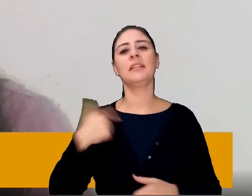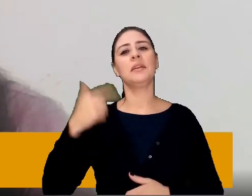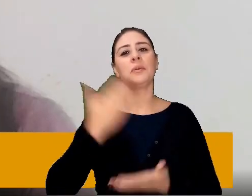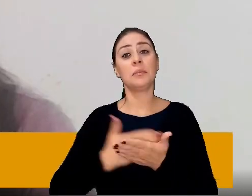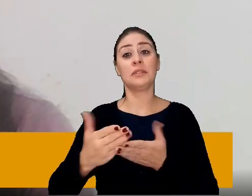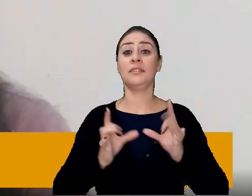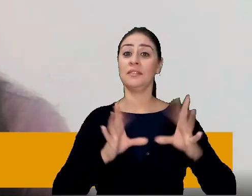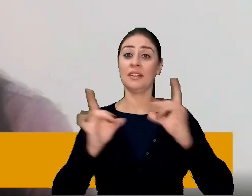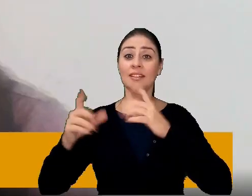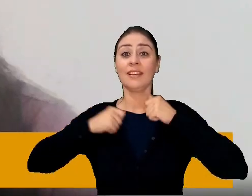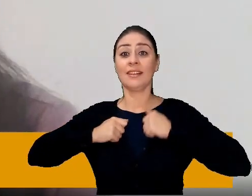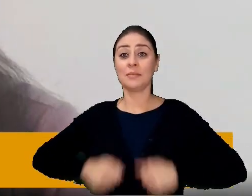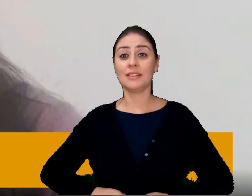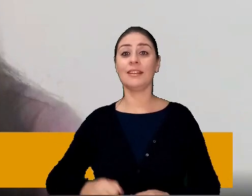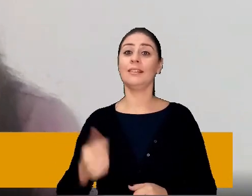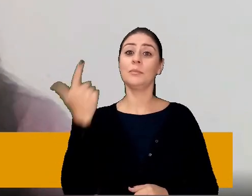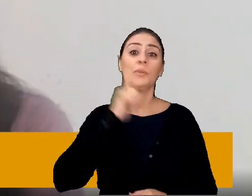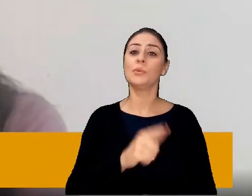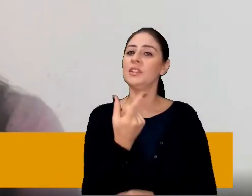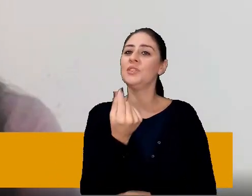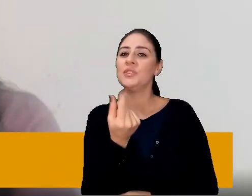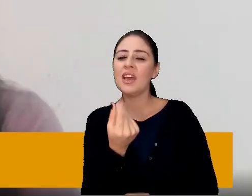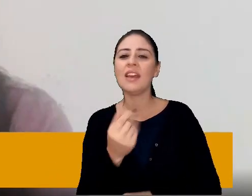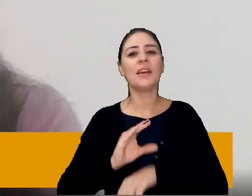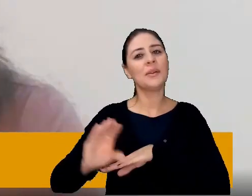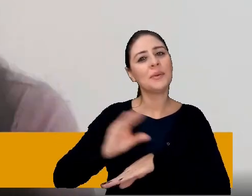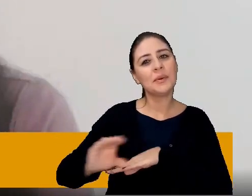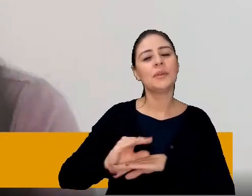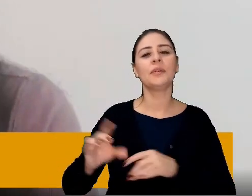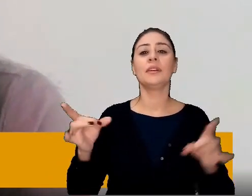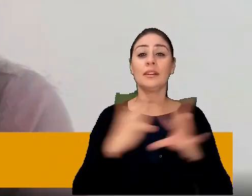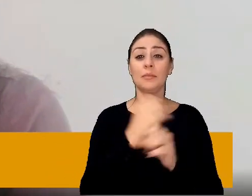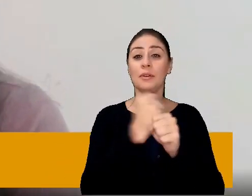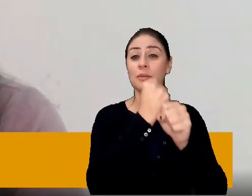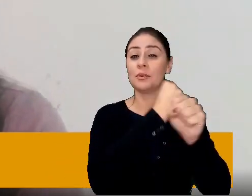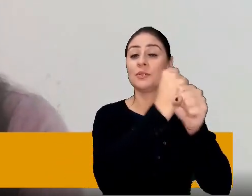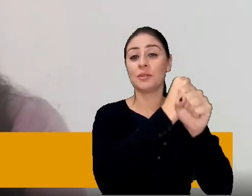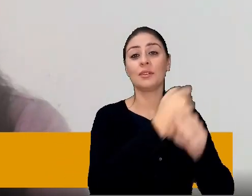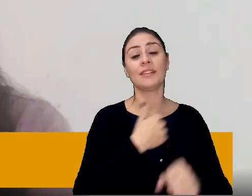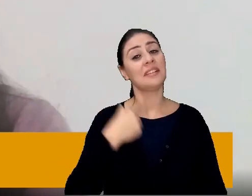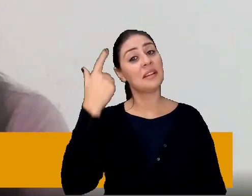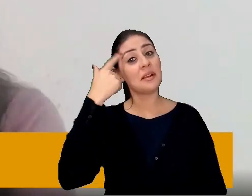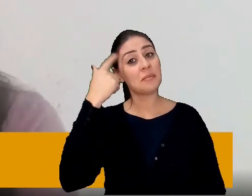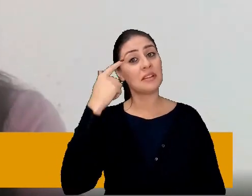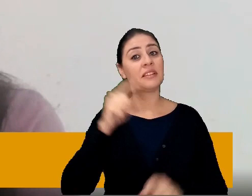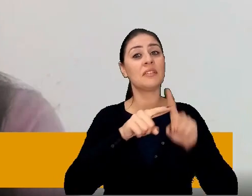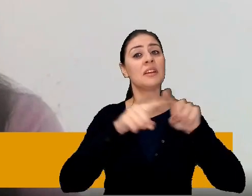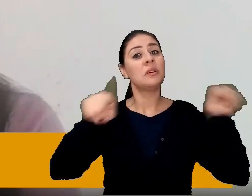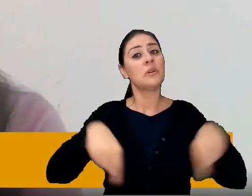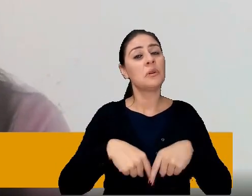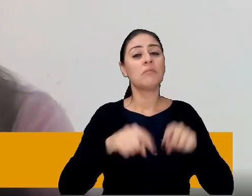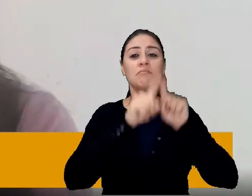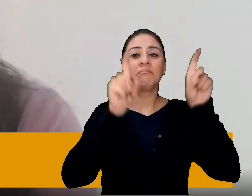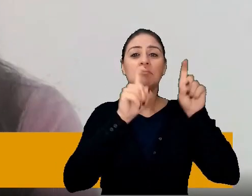E eu lembro que foi o lançamento da camiseta, aí eu comecei a vender a camiseta para juntar recurso, né, para poder terminar